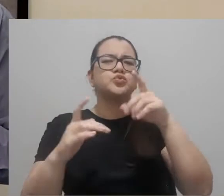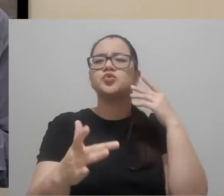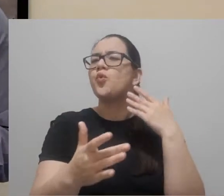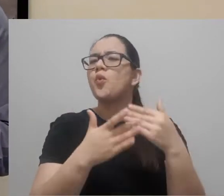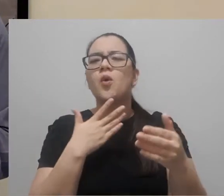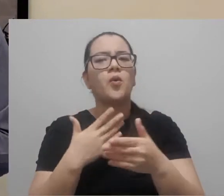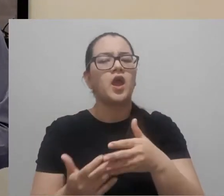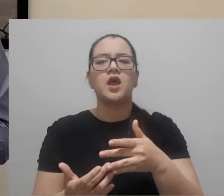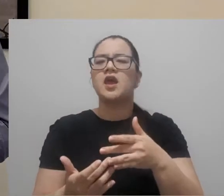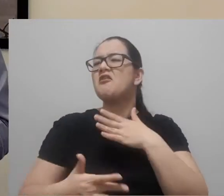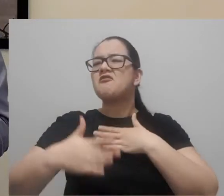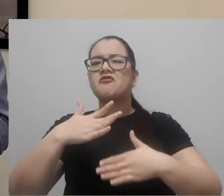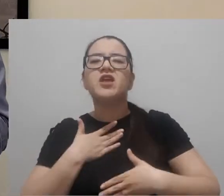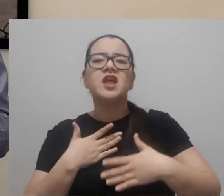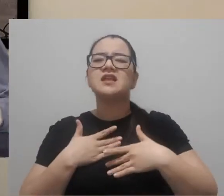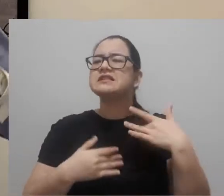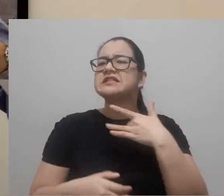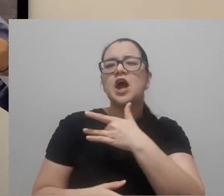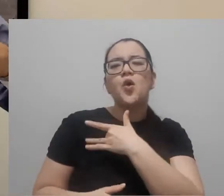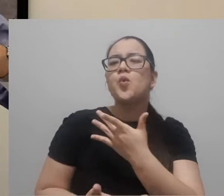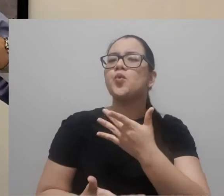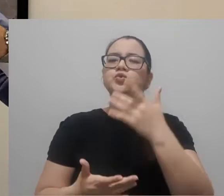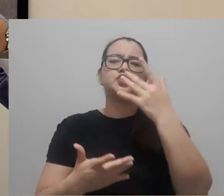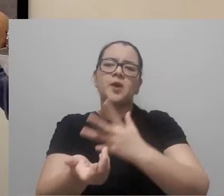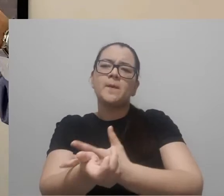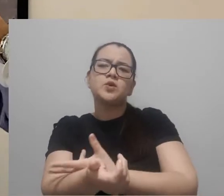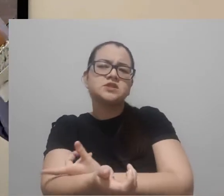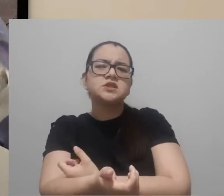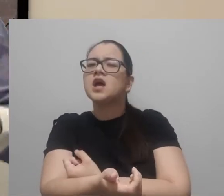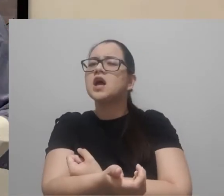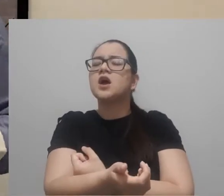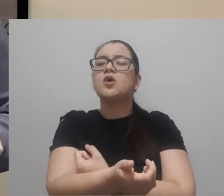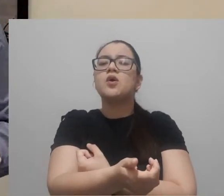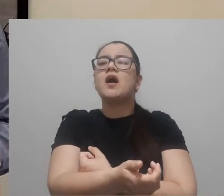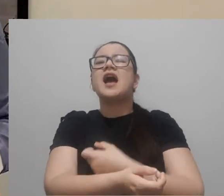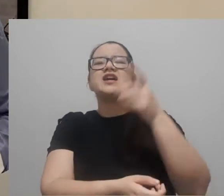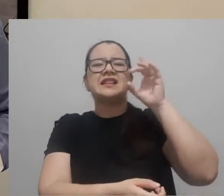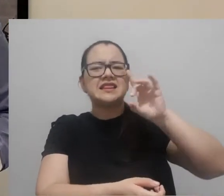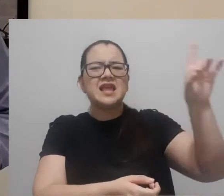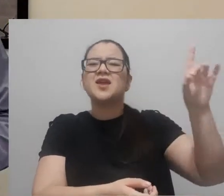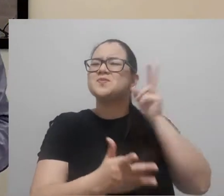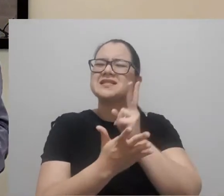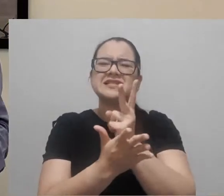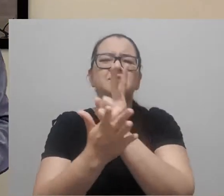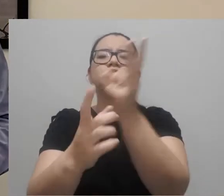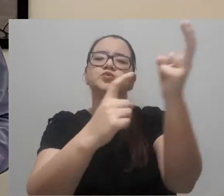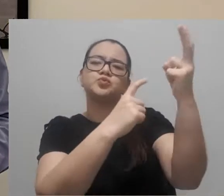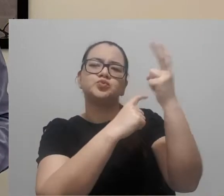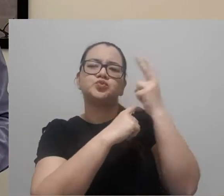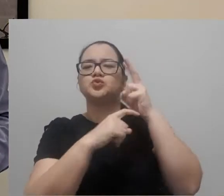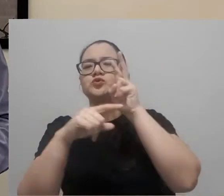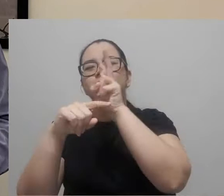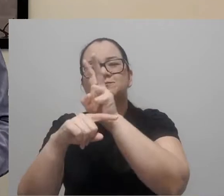das nossas almas, aquele que realmente está presente o tempo todo, Ele cuida de nós, Ele tem cuidado de